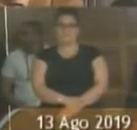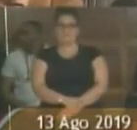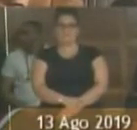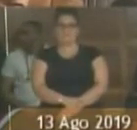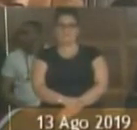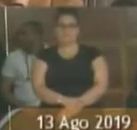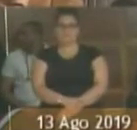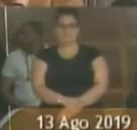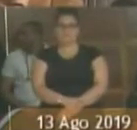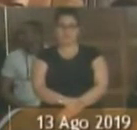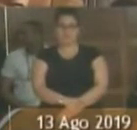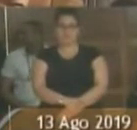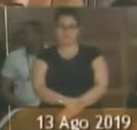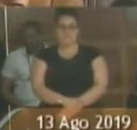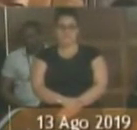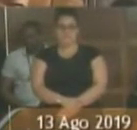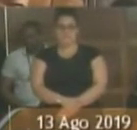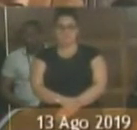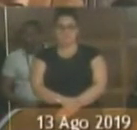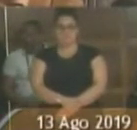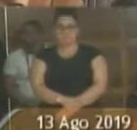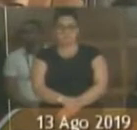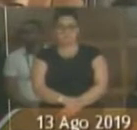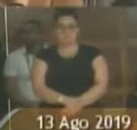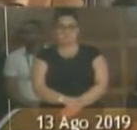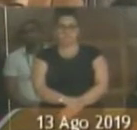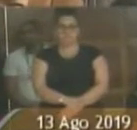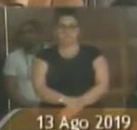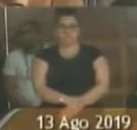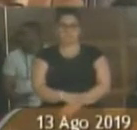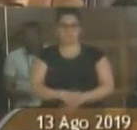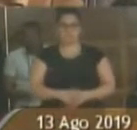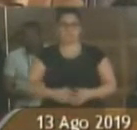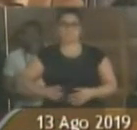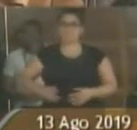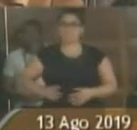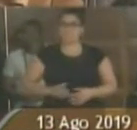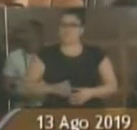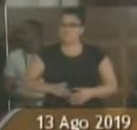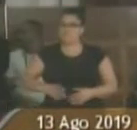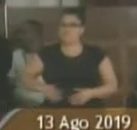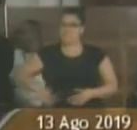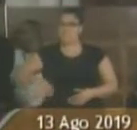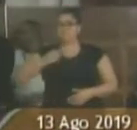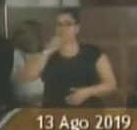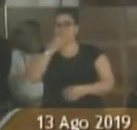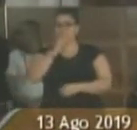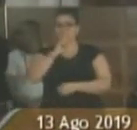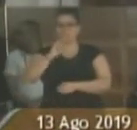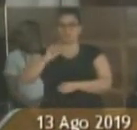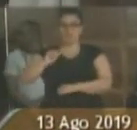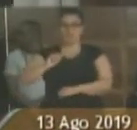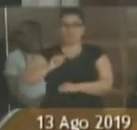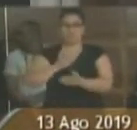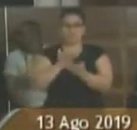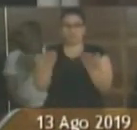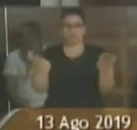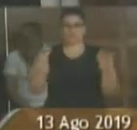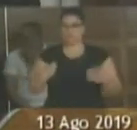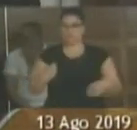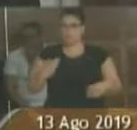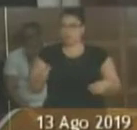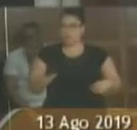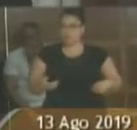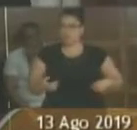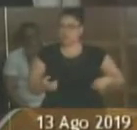Bom dia, plenária presente, vereadores e vereadoras. a todos que nos assistem em suas residências.